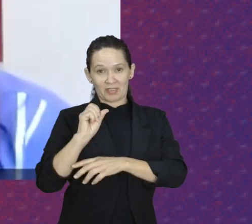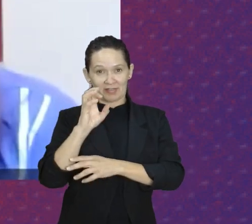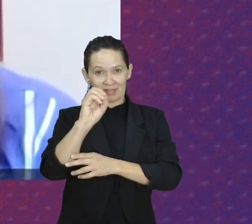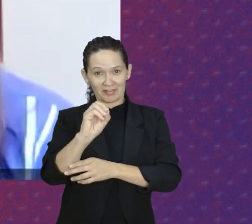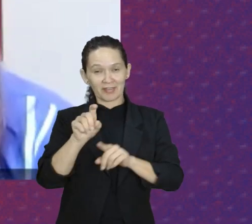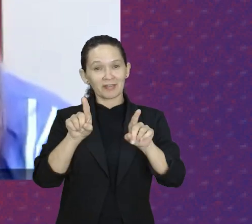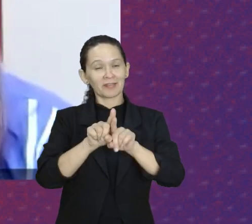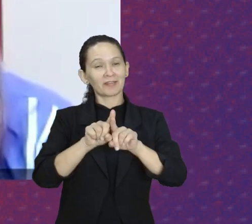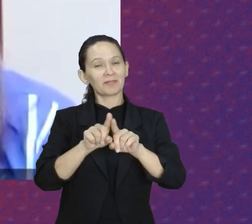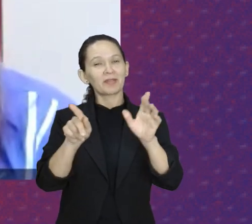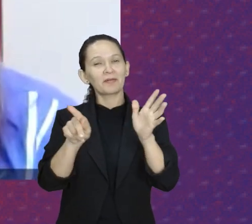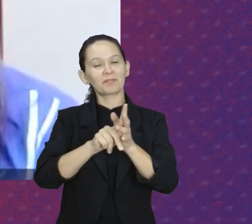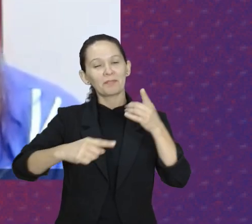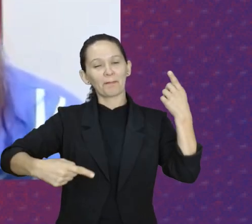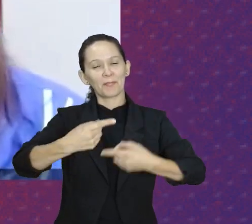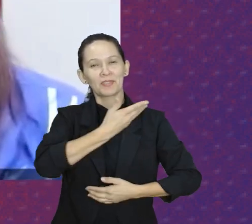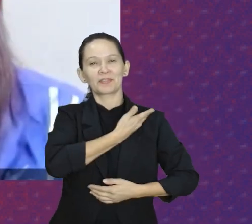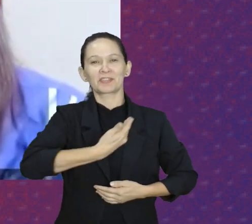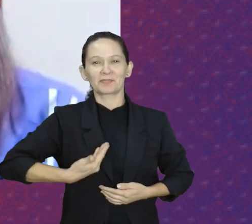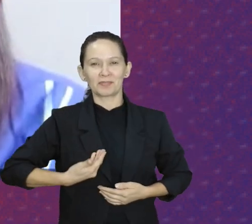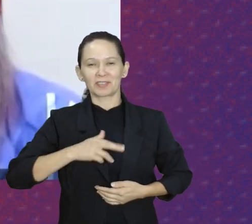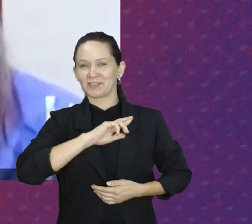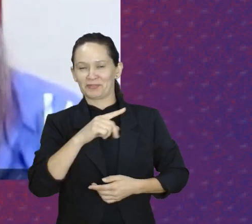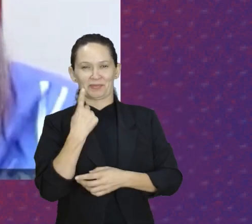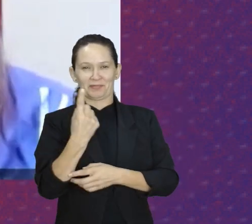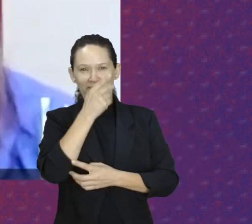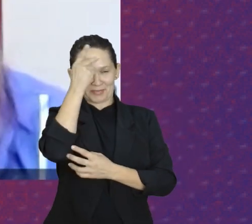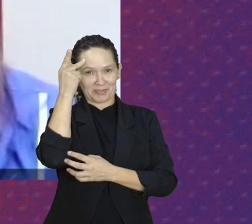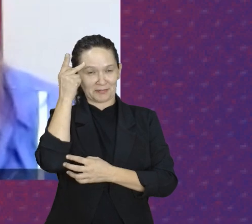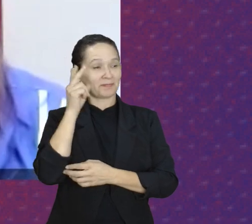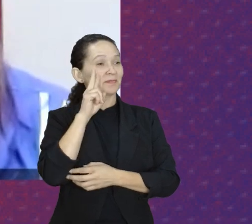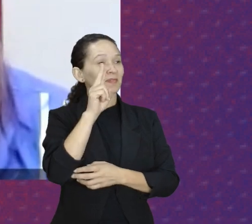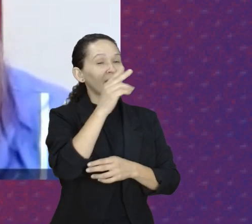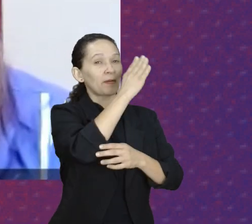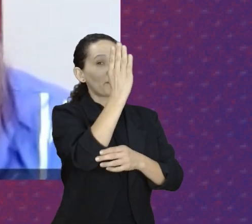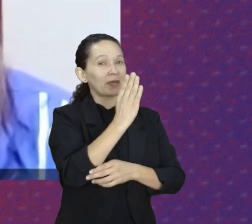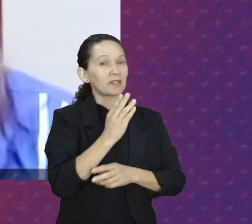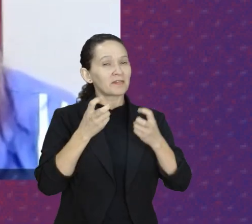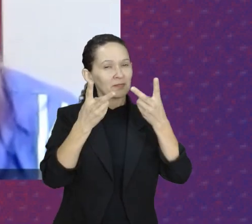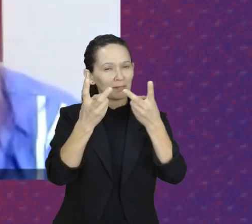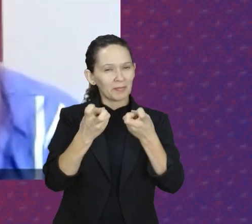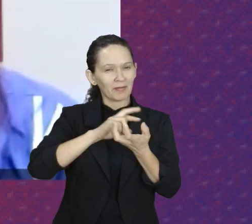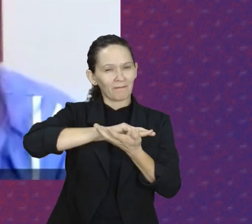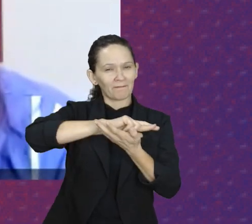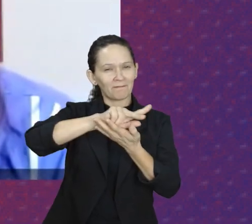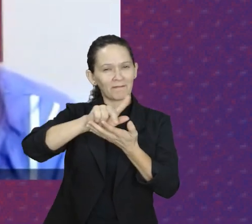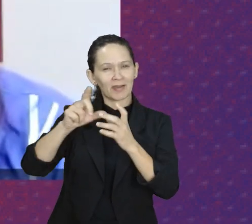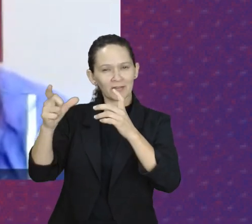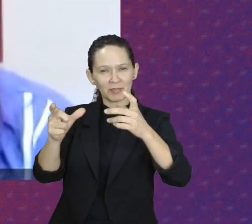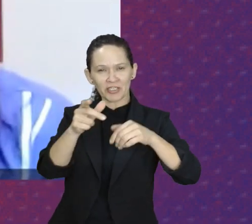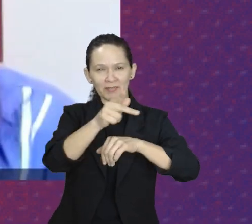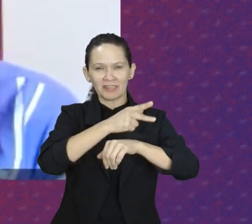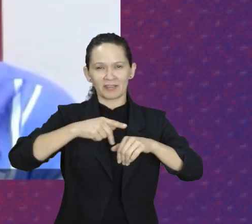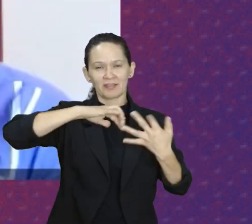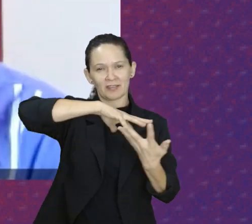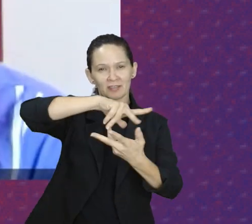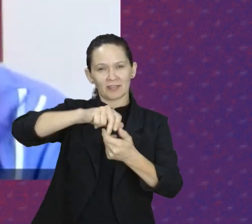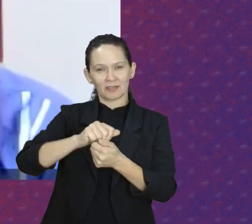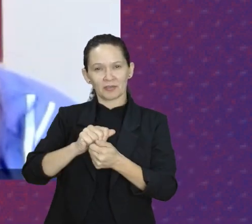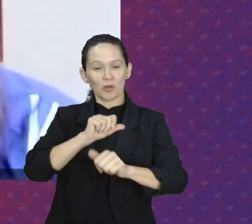ser das políticas públicas. A gente tem vivido no Brasil e em várias partes do mundo uma